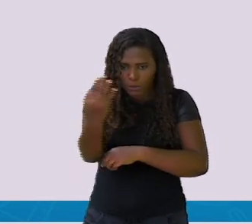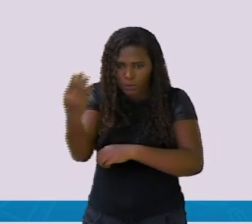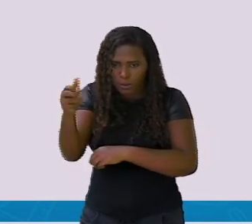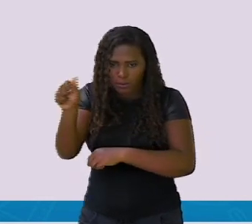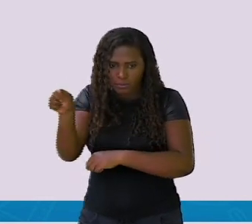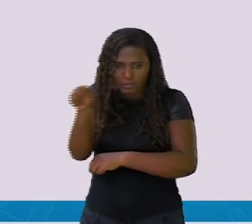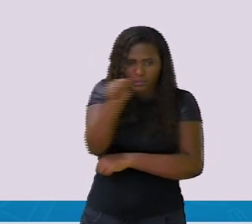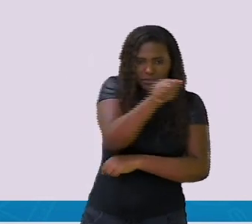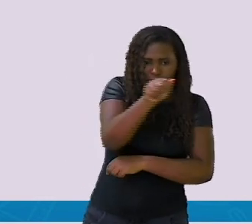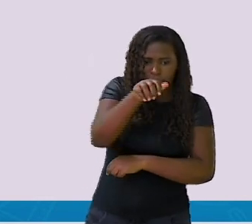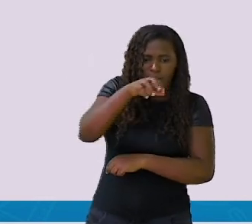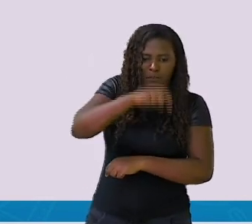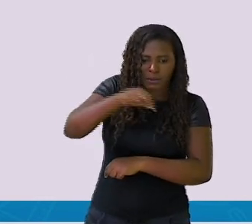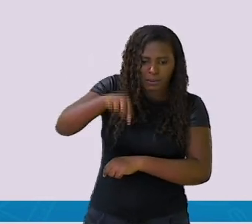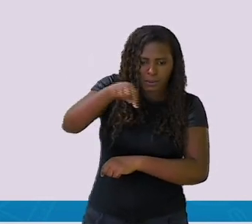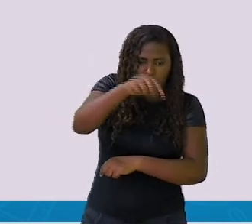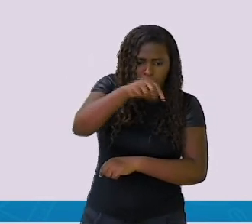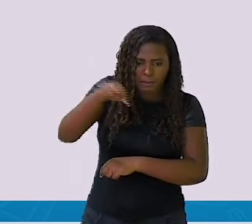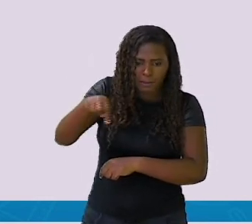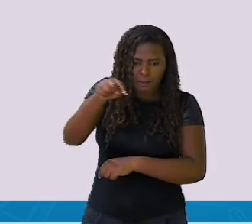fotografias,